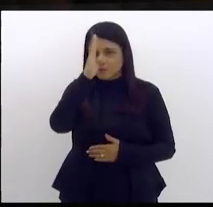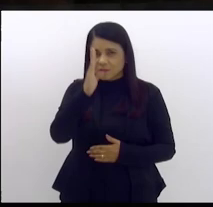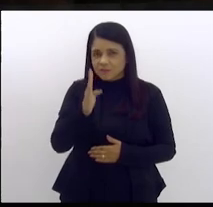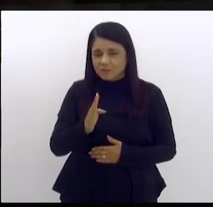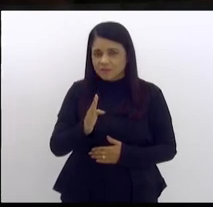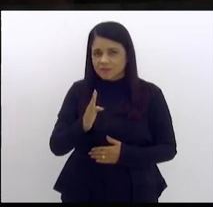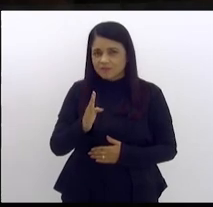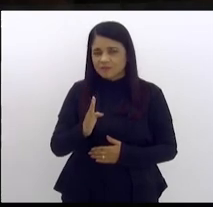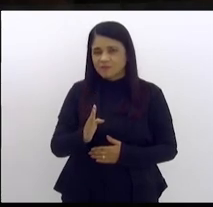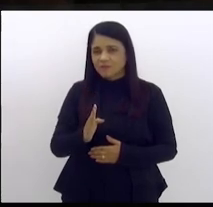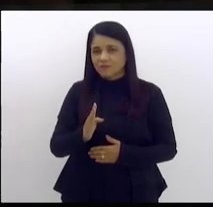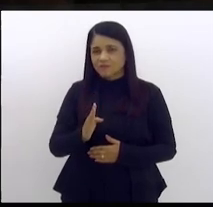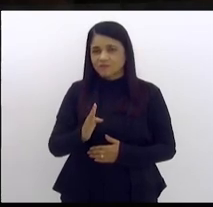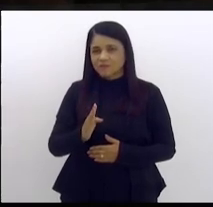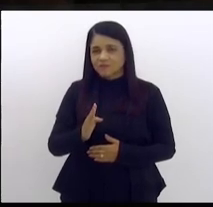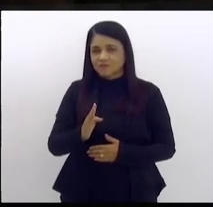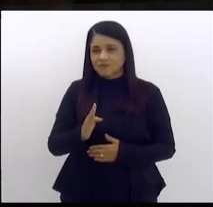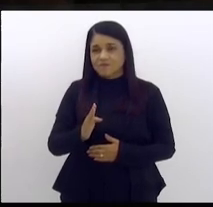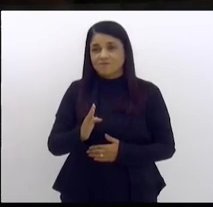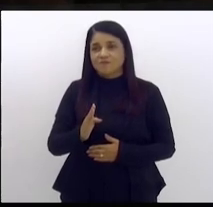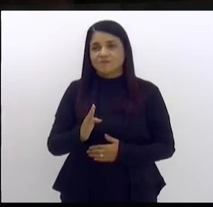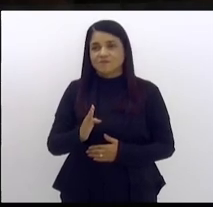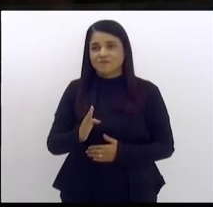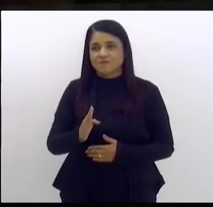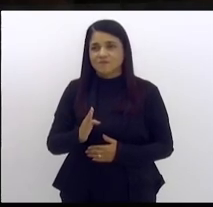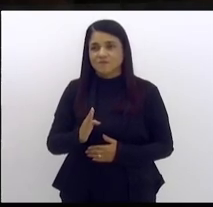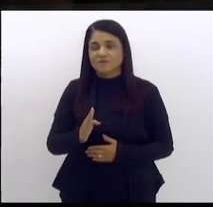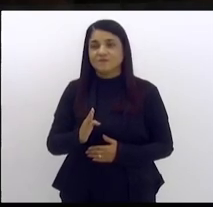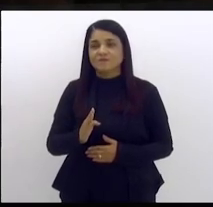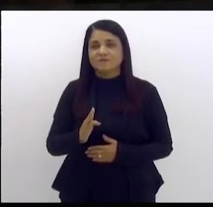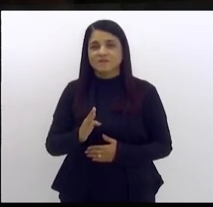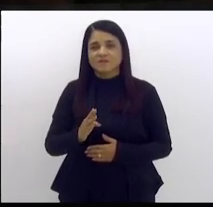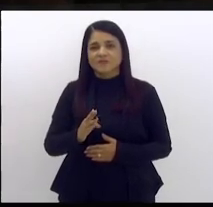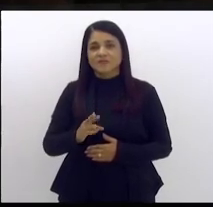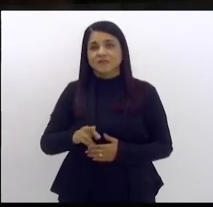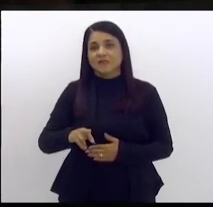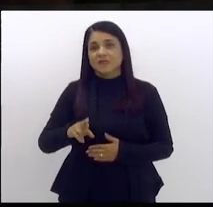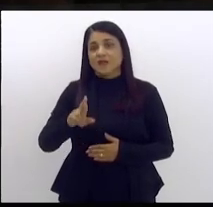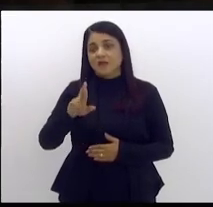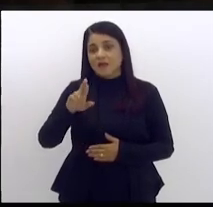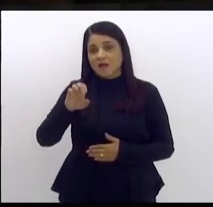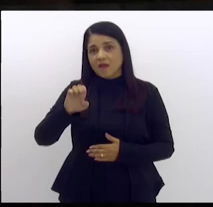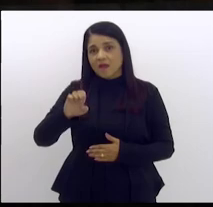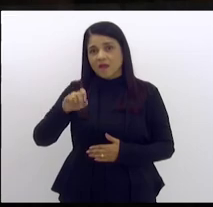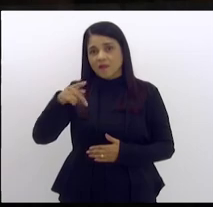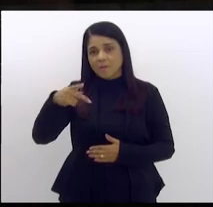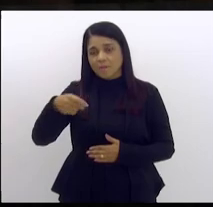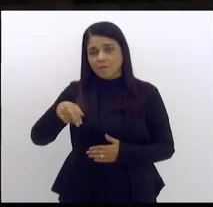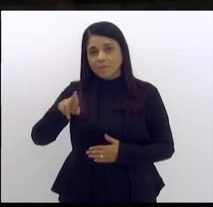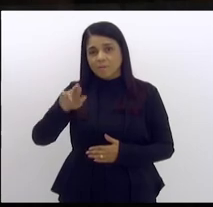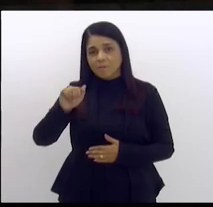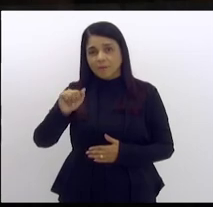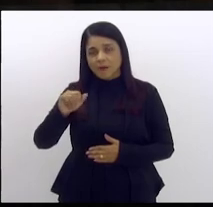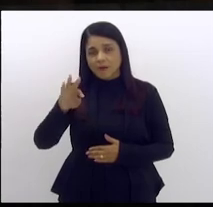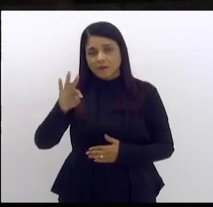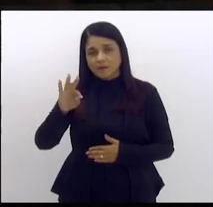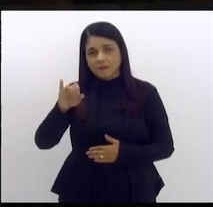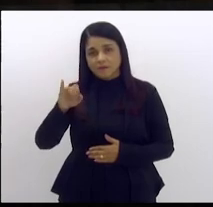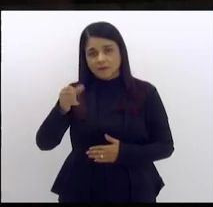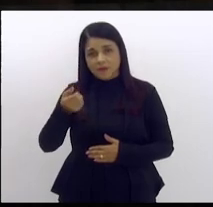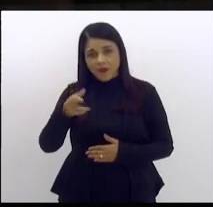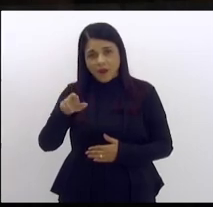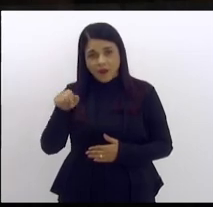repto lança que última análise não é que seja um desafio Isso é uma ofensa imagine o